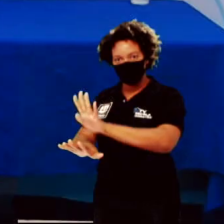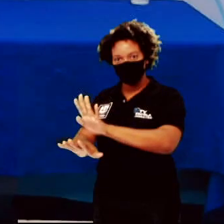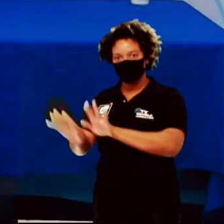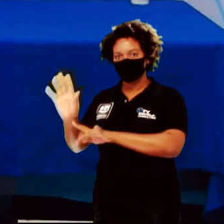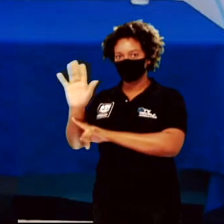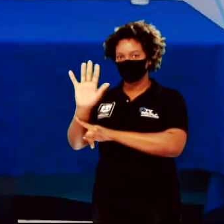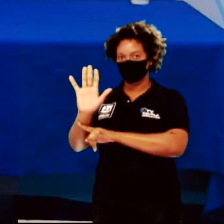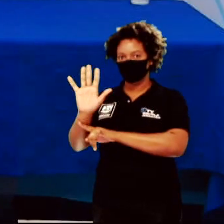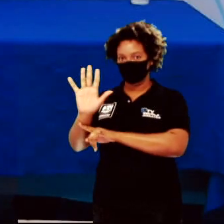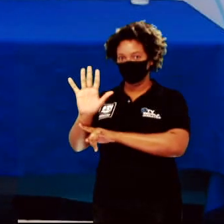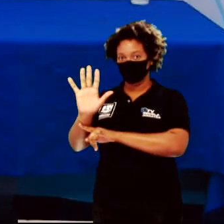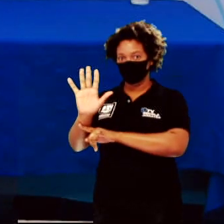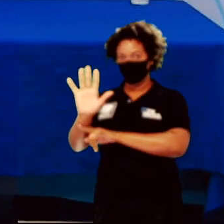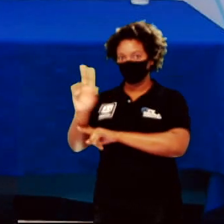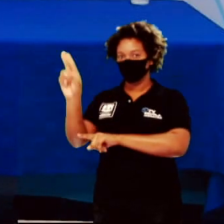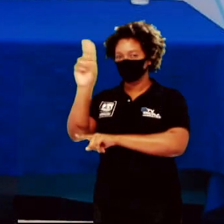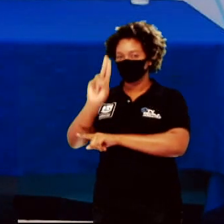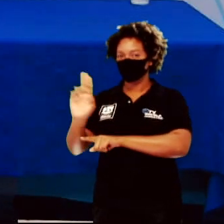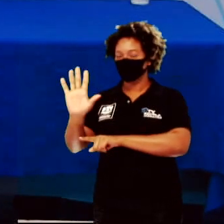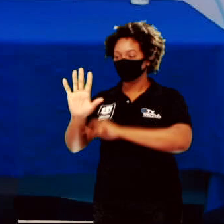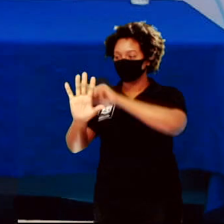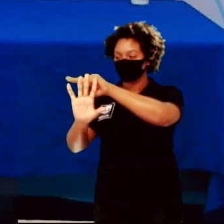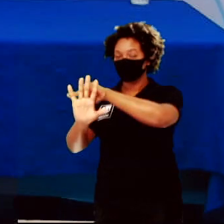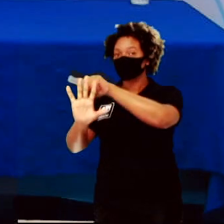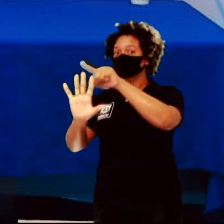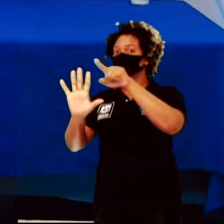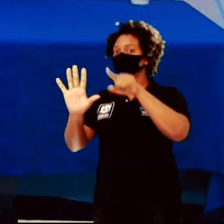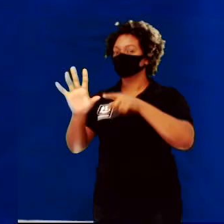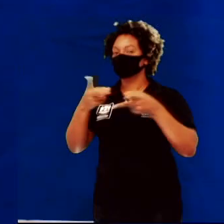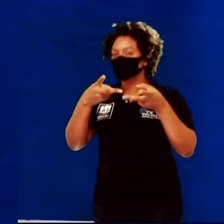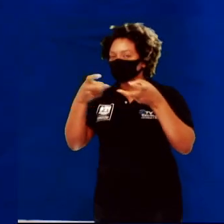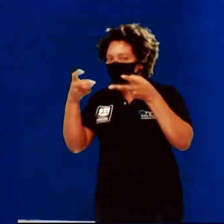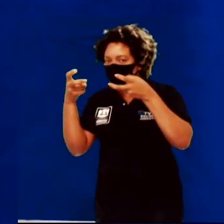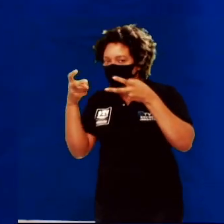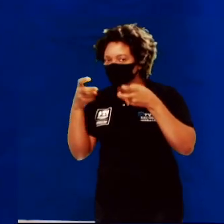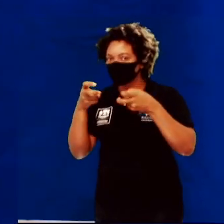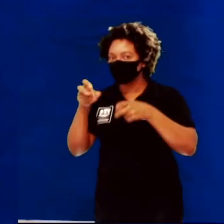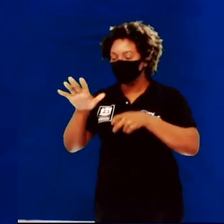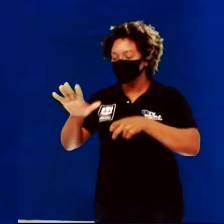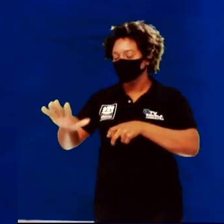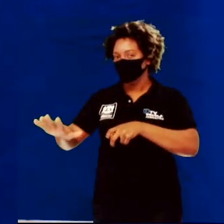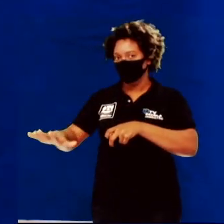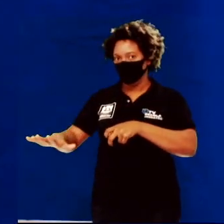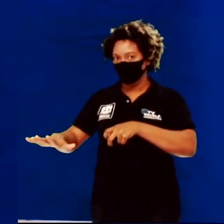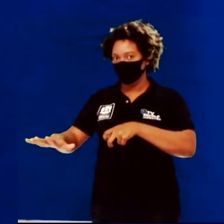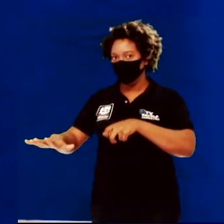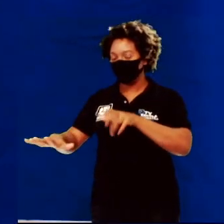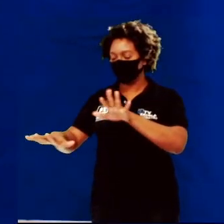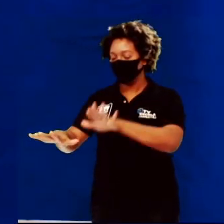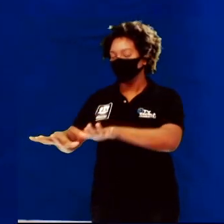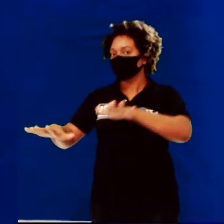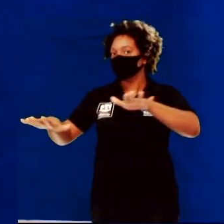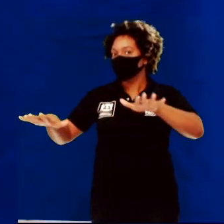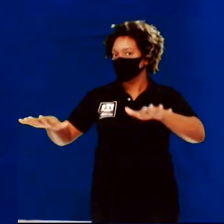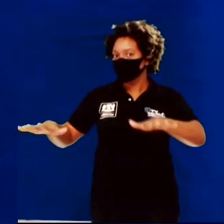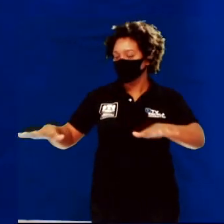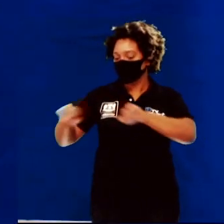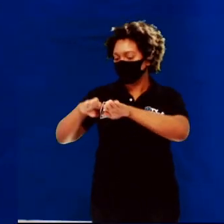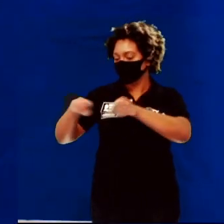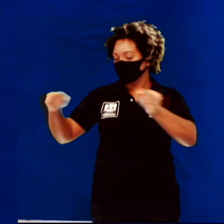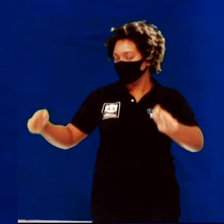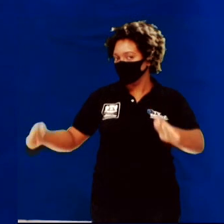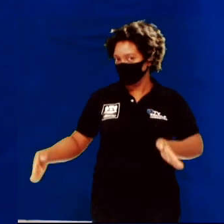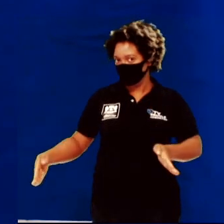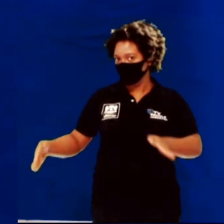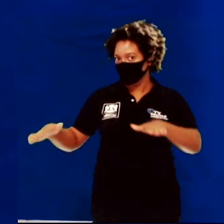aberta, a sua mão bem aberta, preste atenção, de uma extremidade à outra da mesa. Vamos